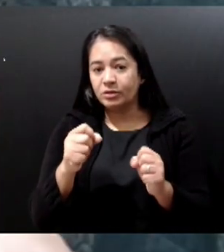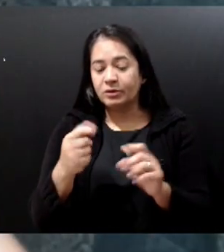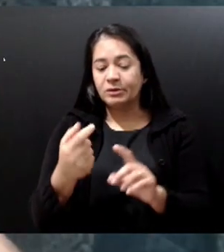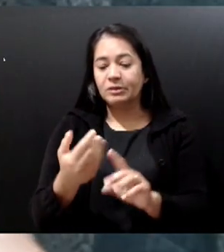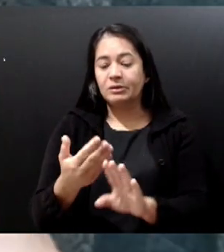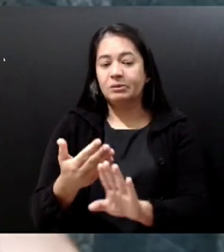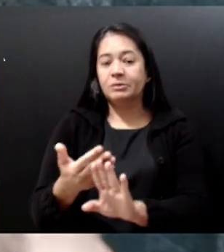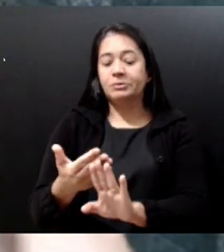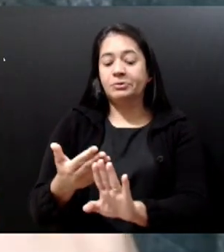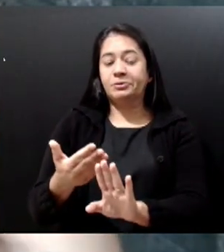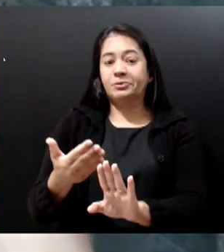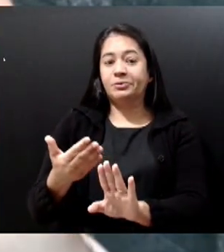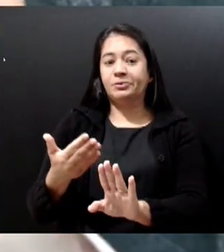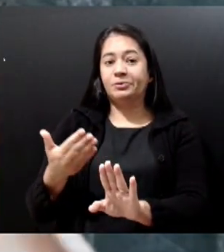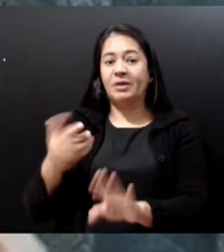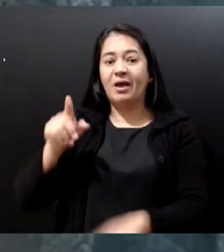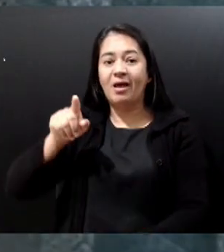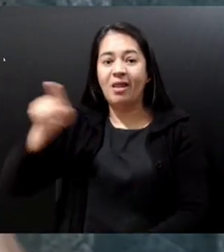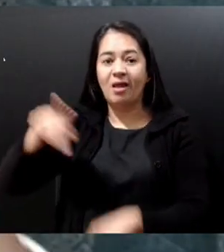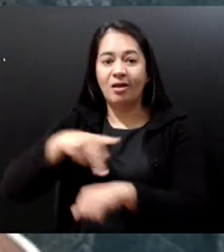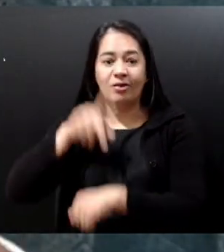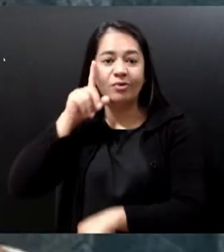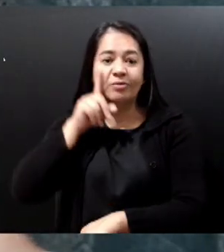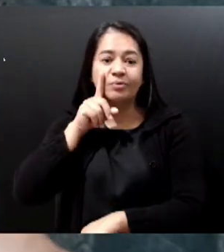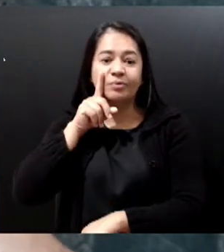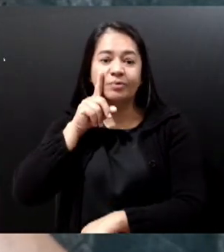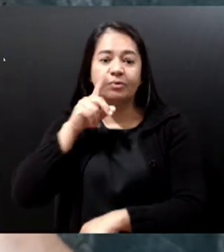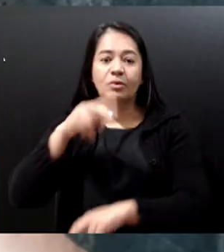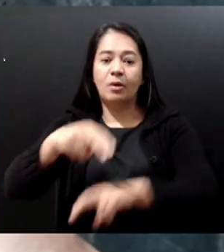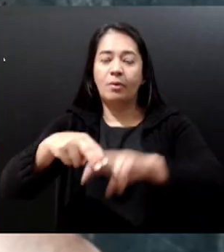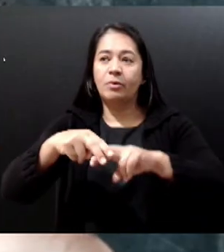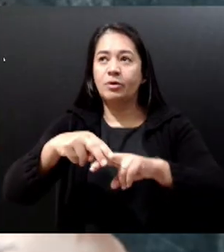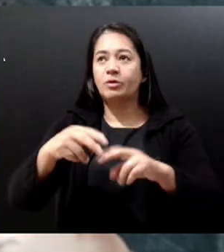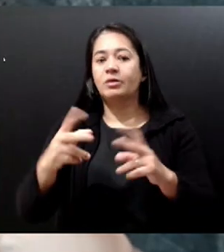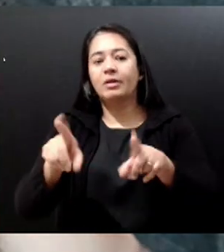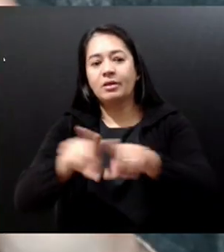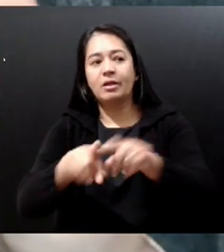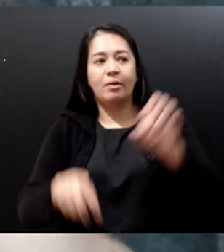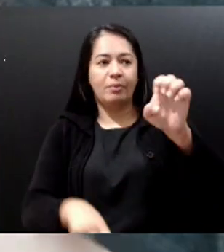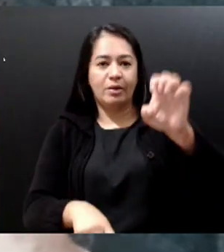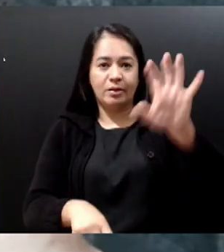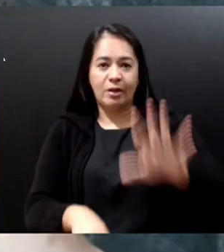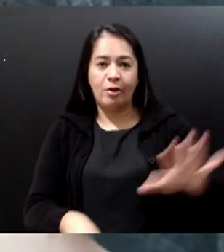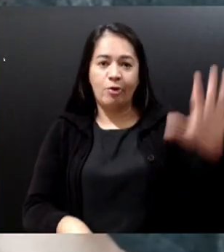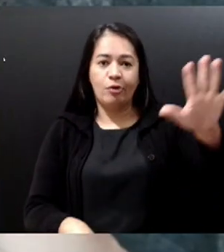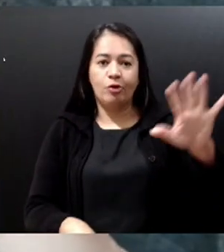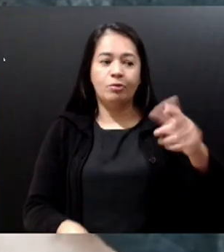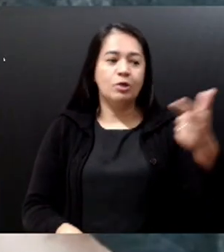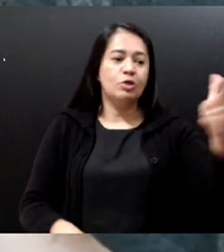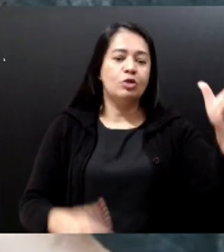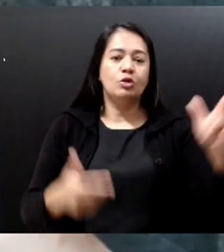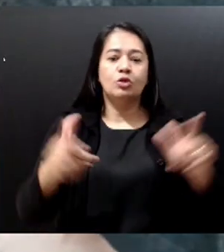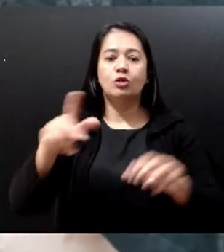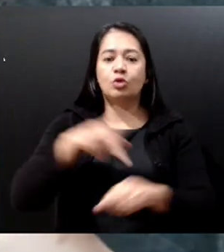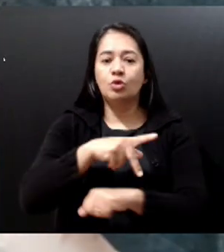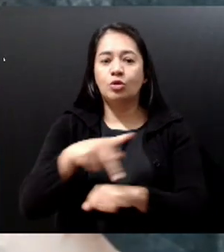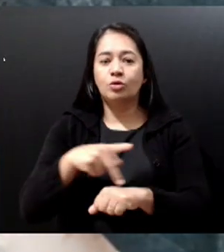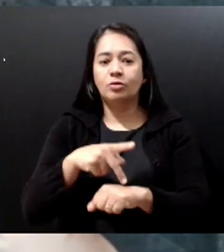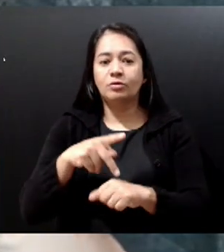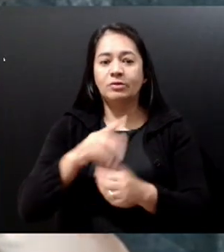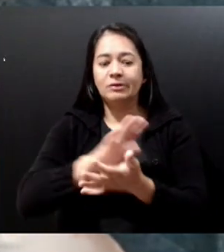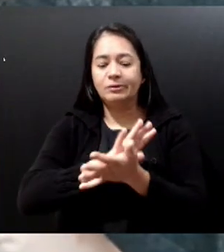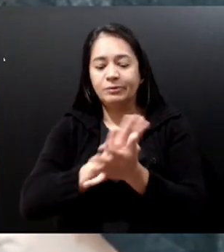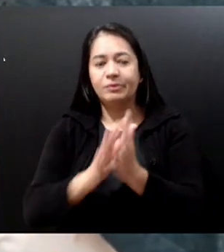em países do mundo inteiro, que vai criminalizar novamente. Então, esse debate é o lugar que essa